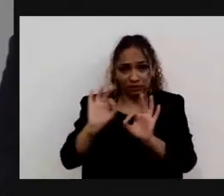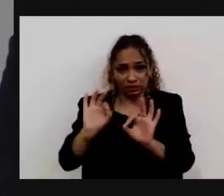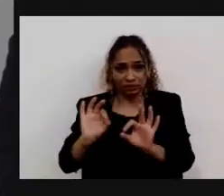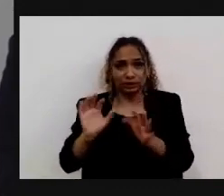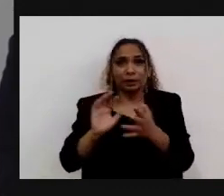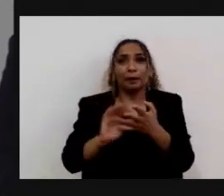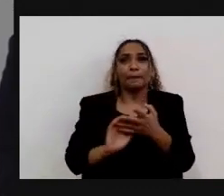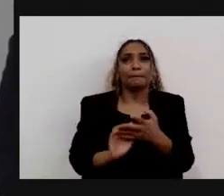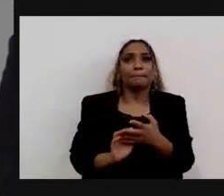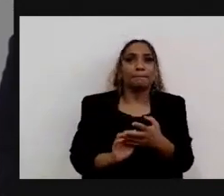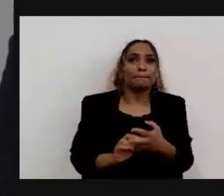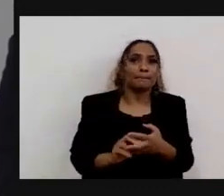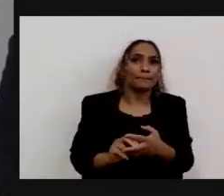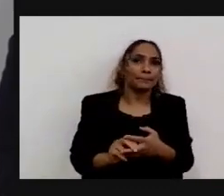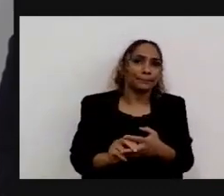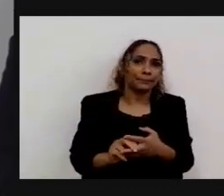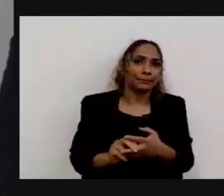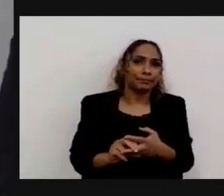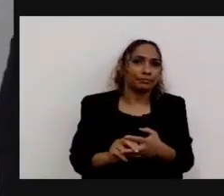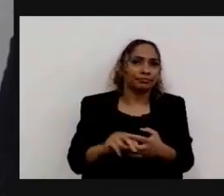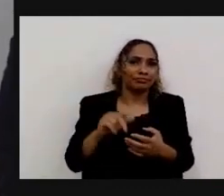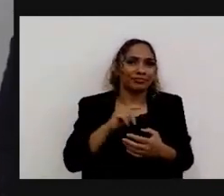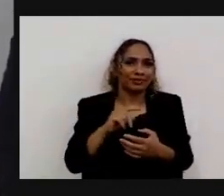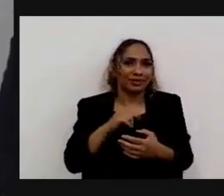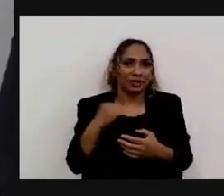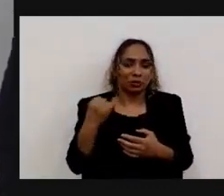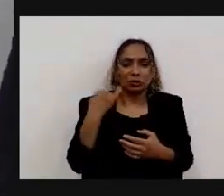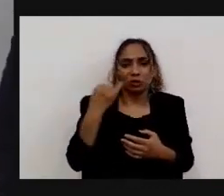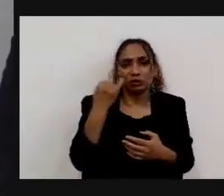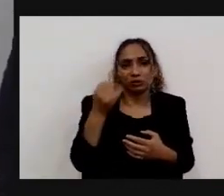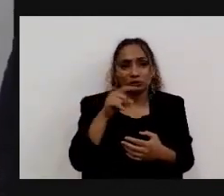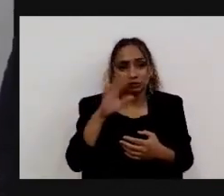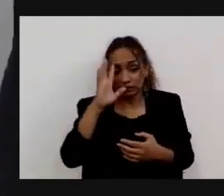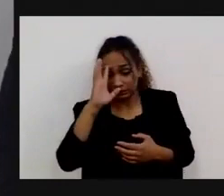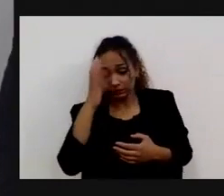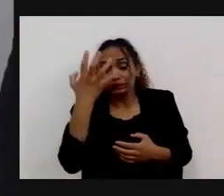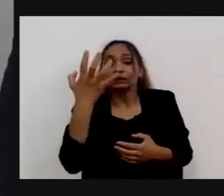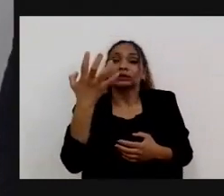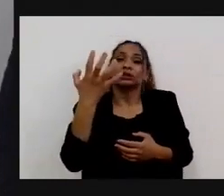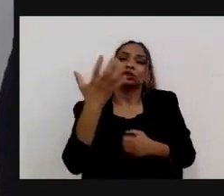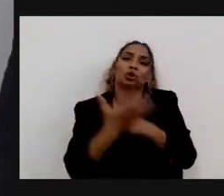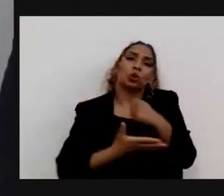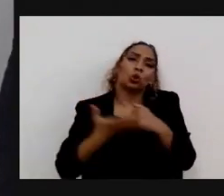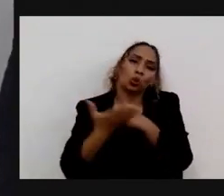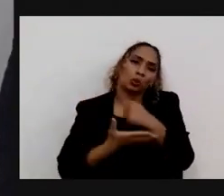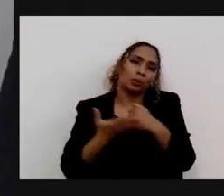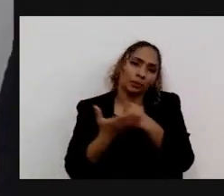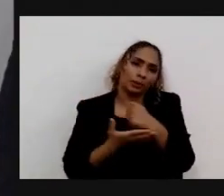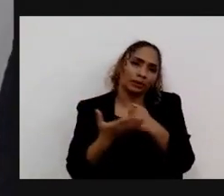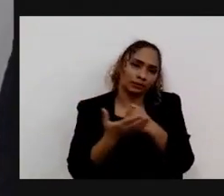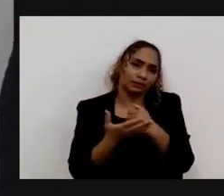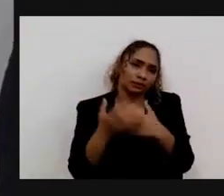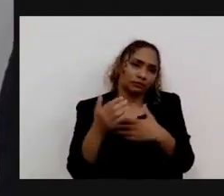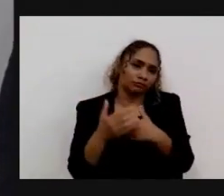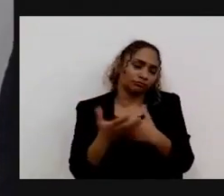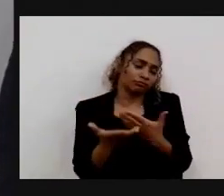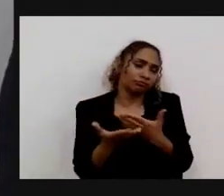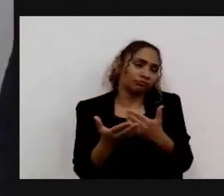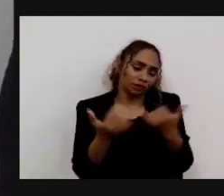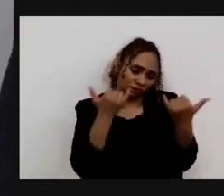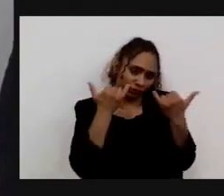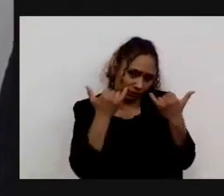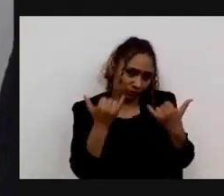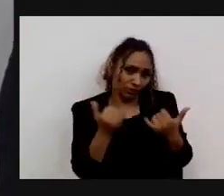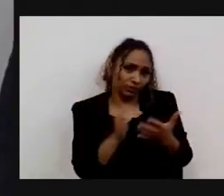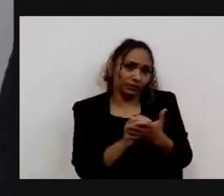e é de uma riqueza incrível você tomar decisão com base nessas evidências o que